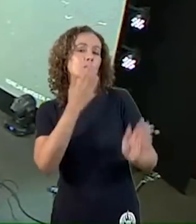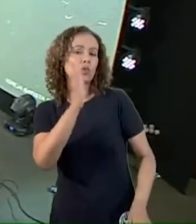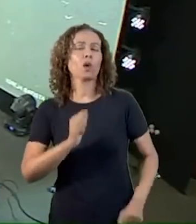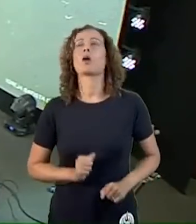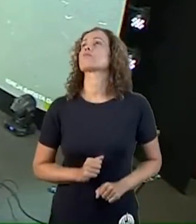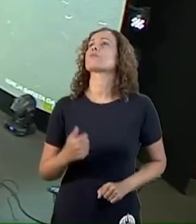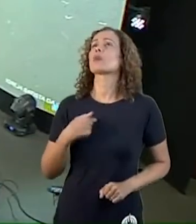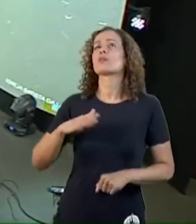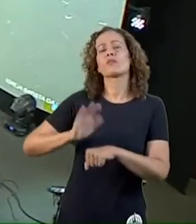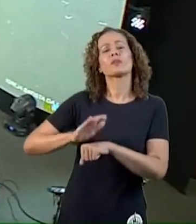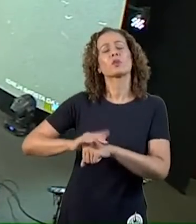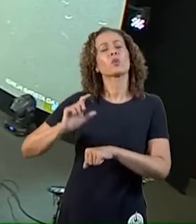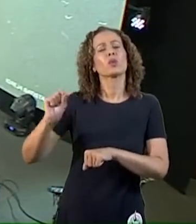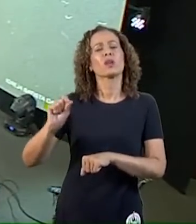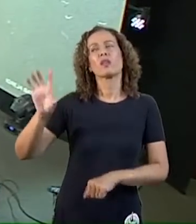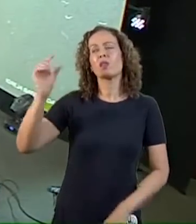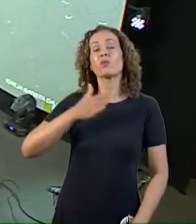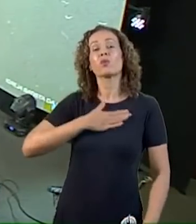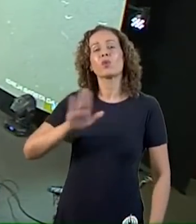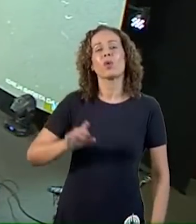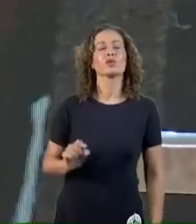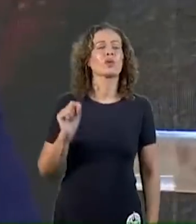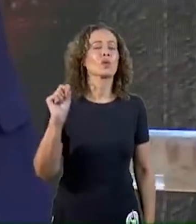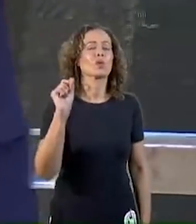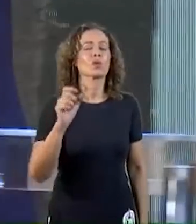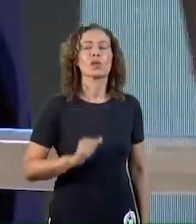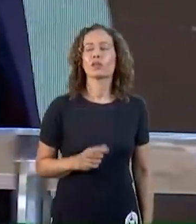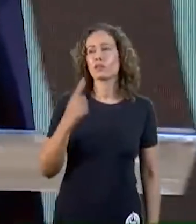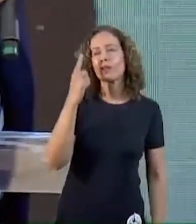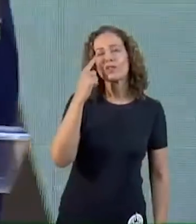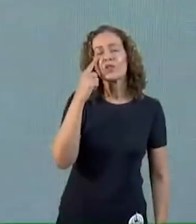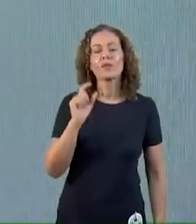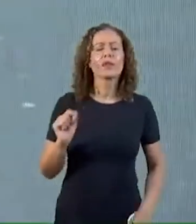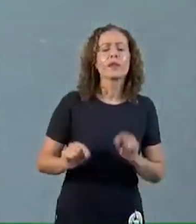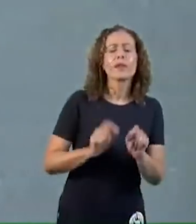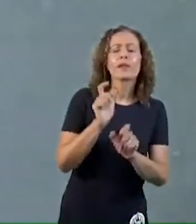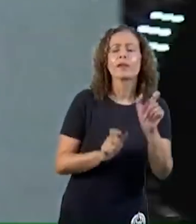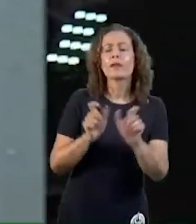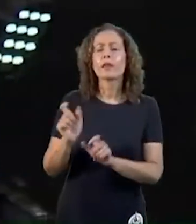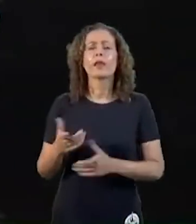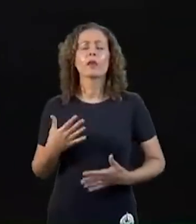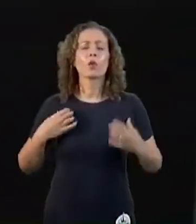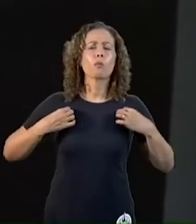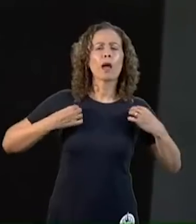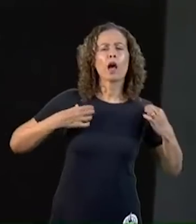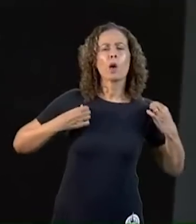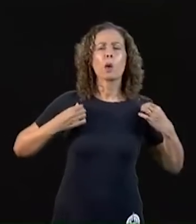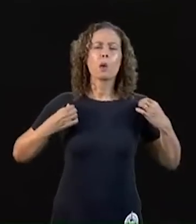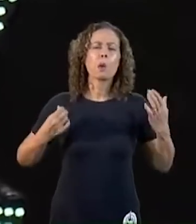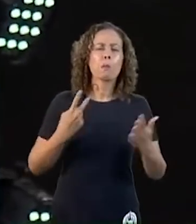Senhor? Não é ficar caça às bruxas. Deixa eu ver quem está com a saia curta. Deixa eu ver quem está com a roupa de pombagira. Deixa eu